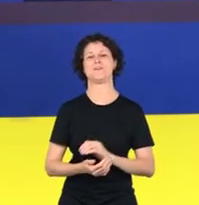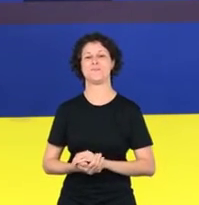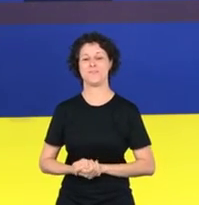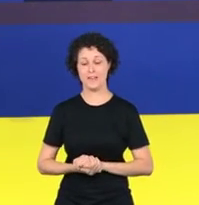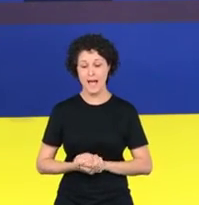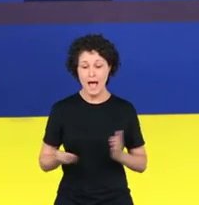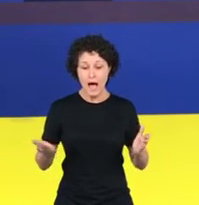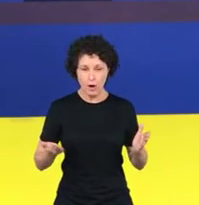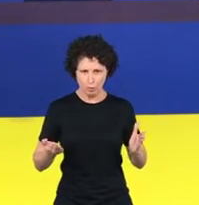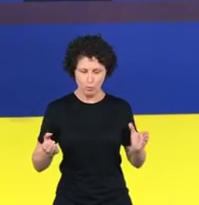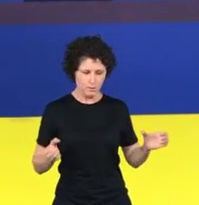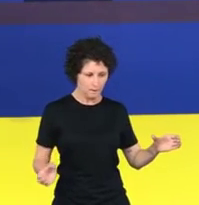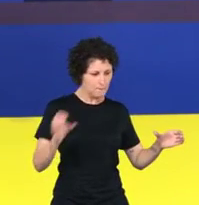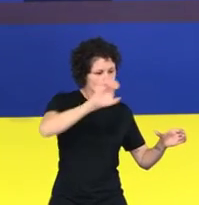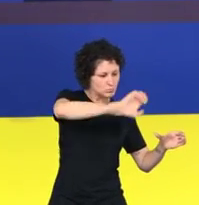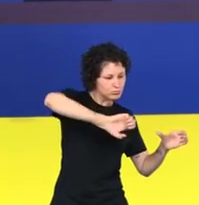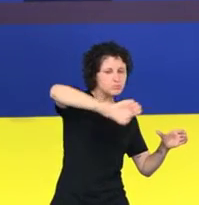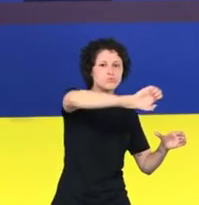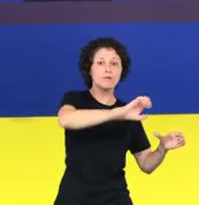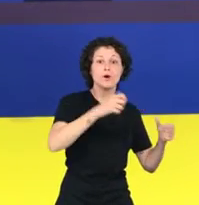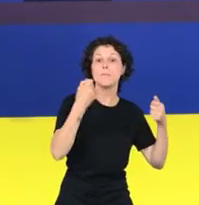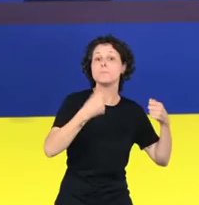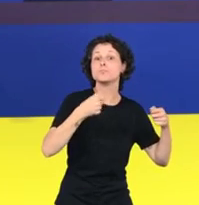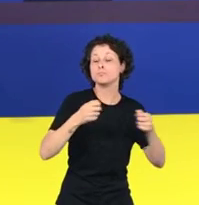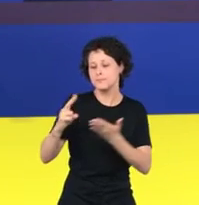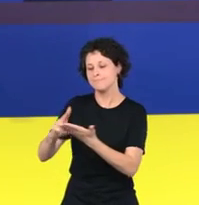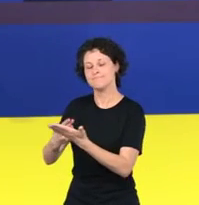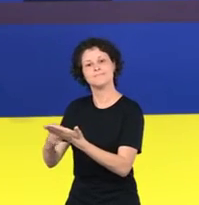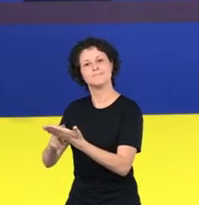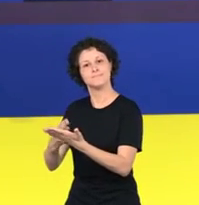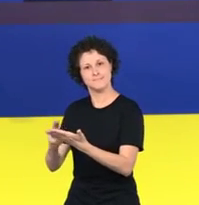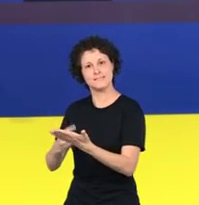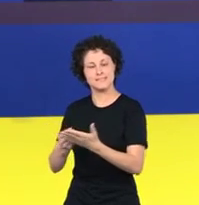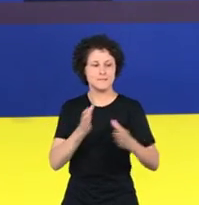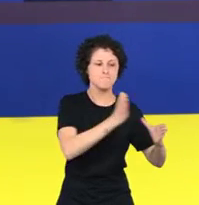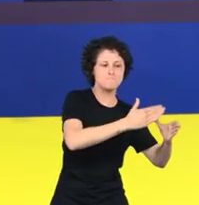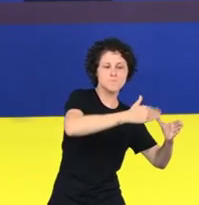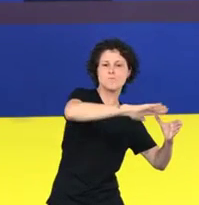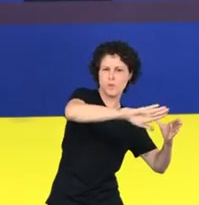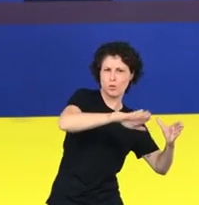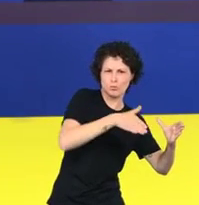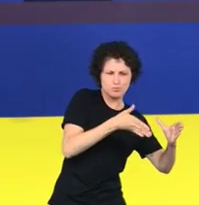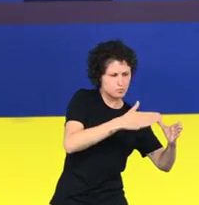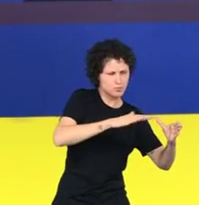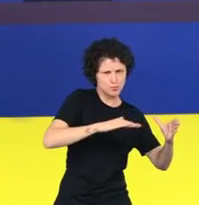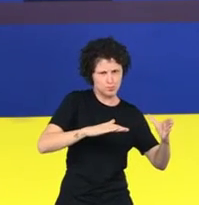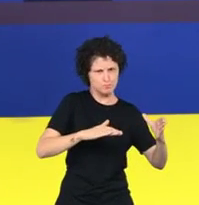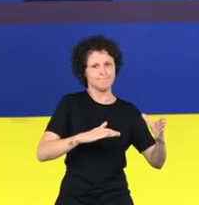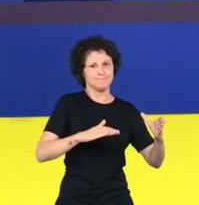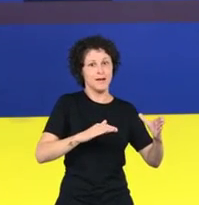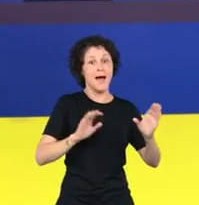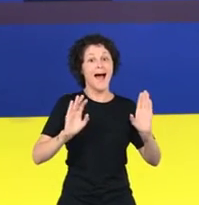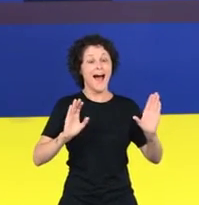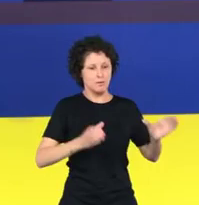Bickman. Bom, antes de colocar essa massa na forma, não esqueça de untá-la. Depois, peça